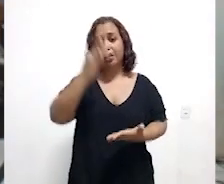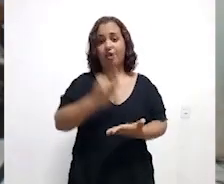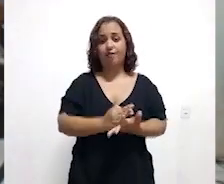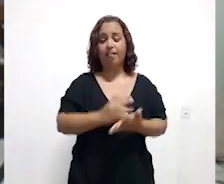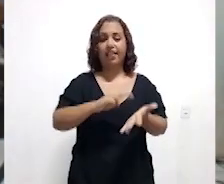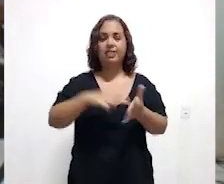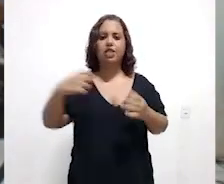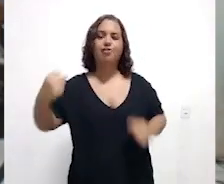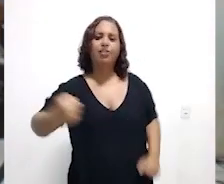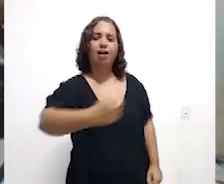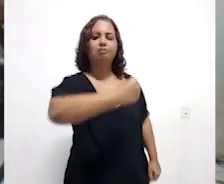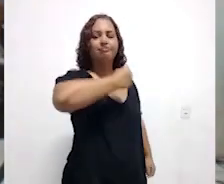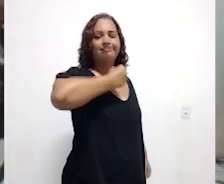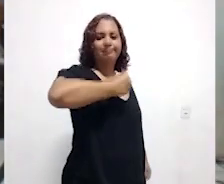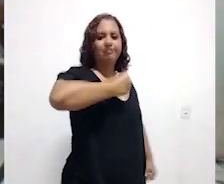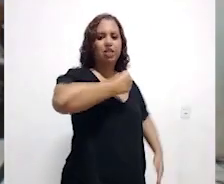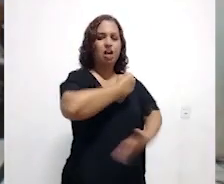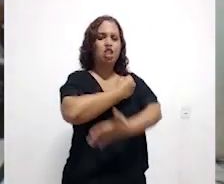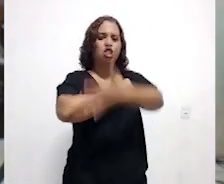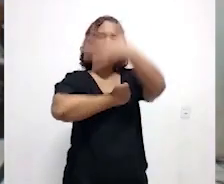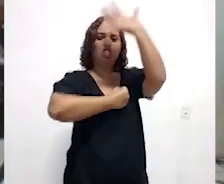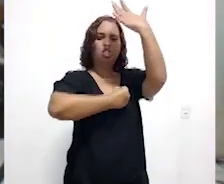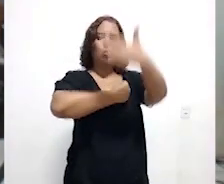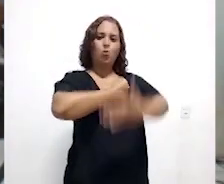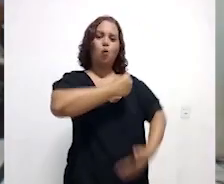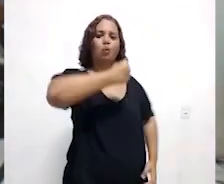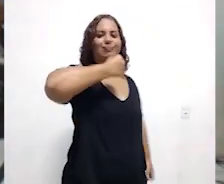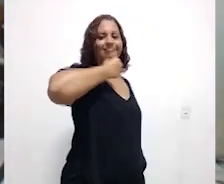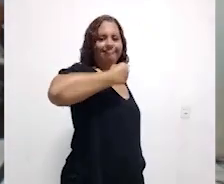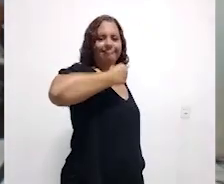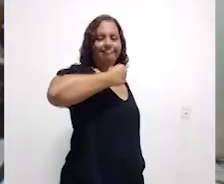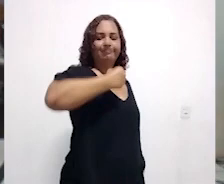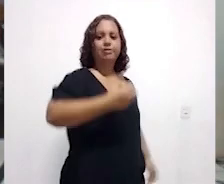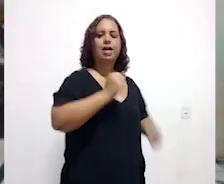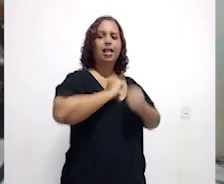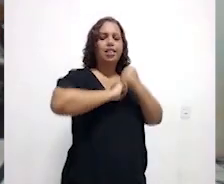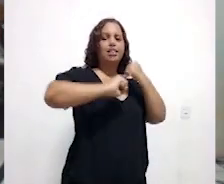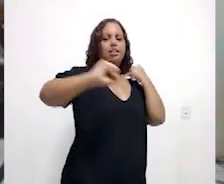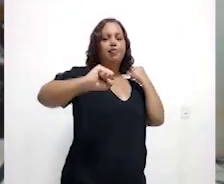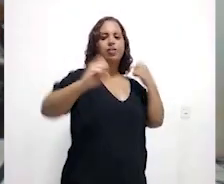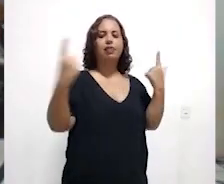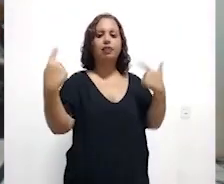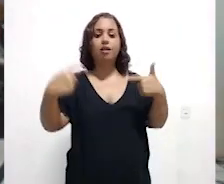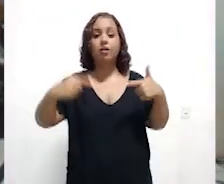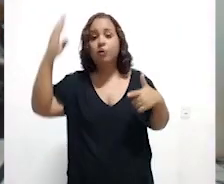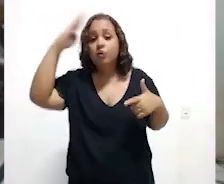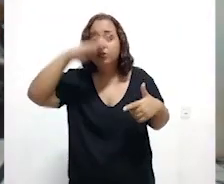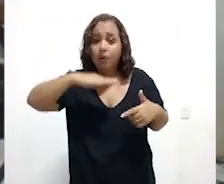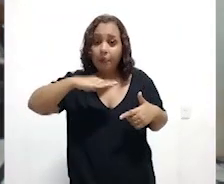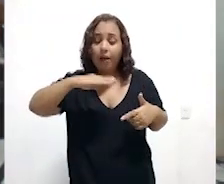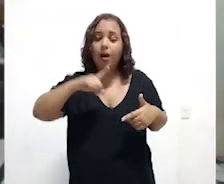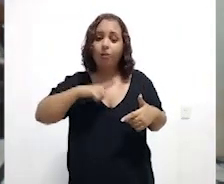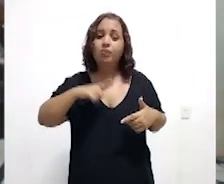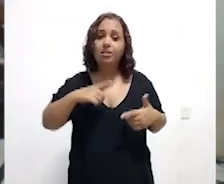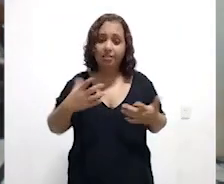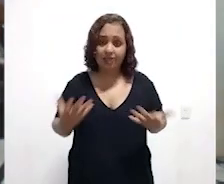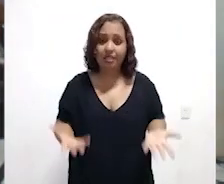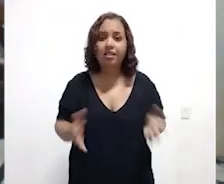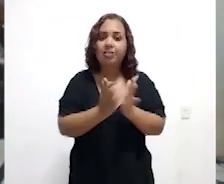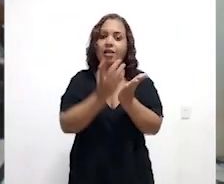nos defender de todo o mal. Não é verdade? Isso está em Efésios capítulo 6,